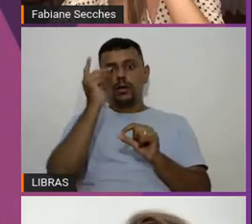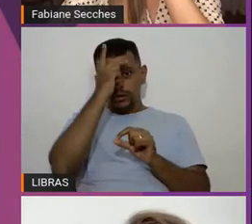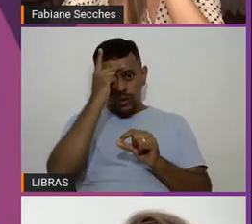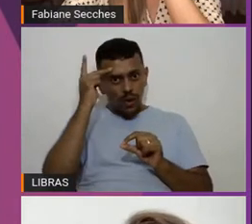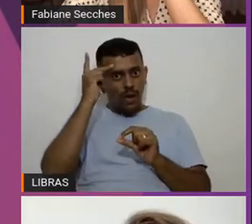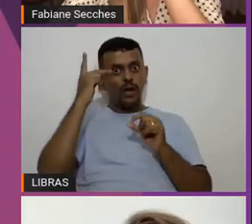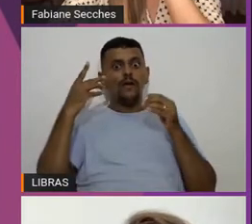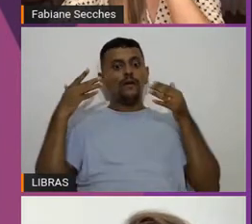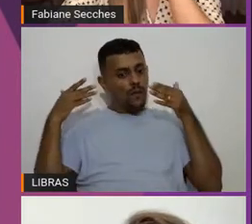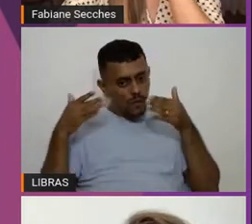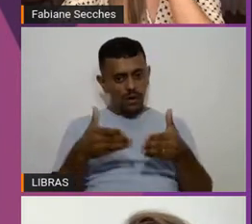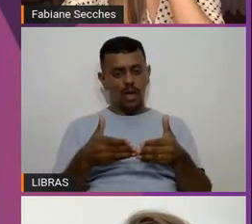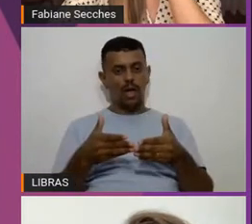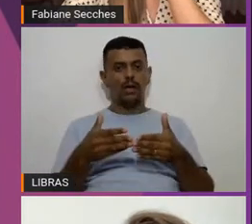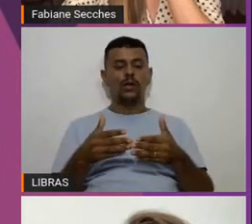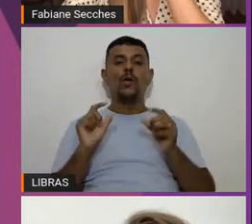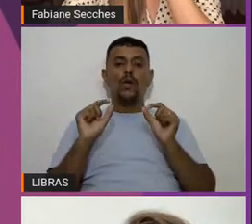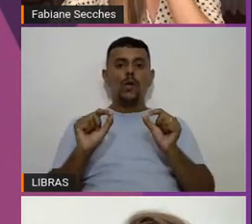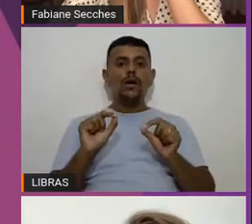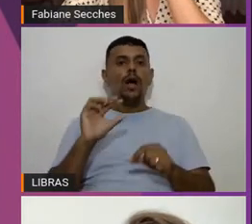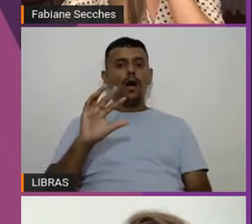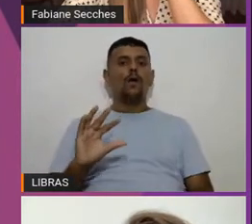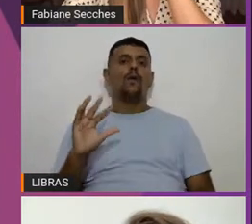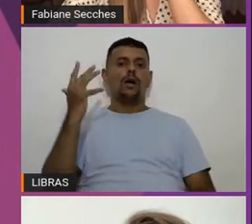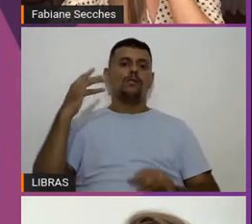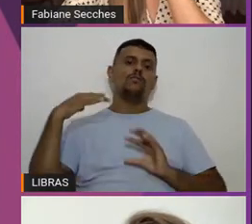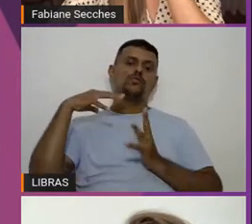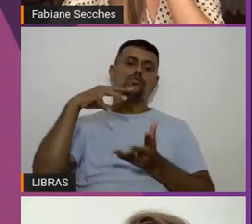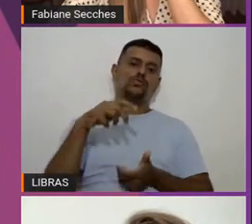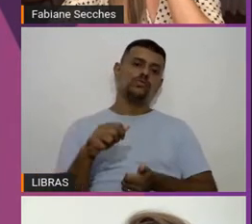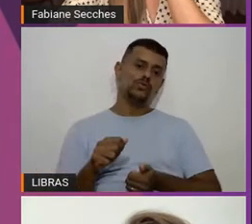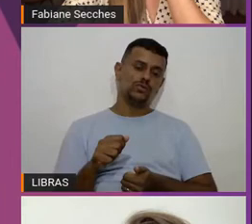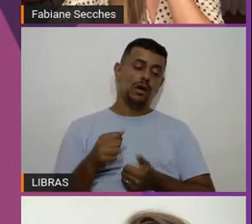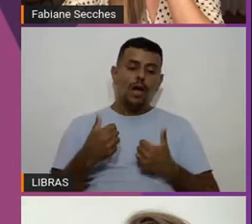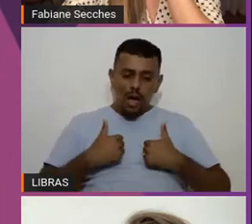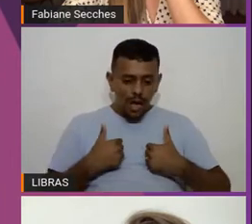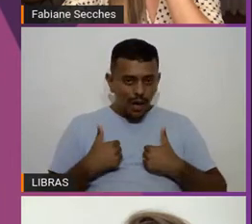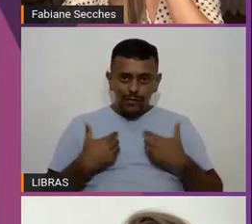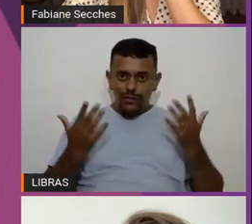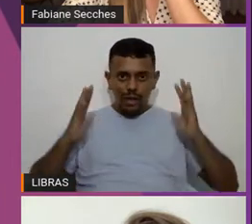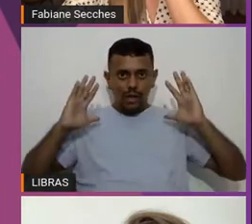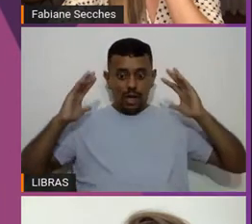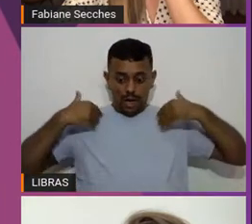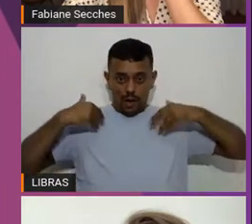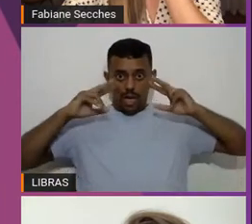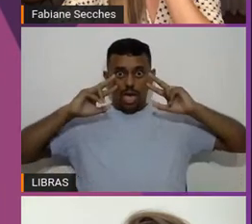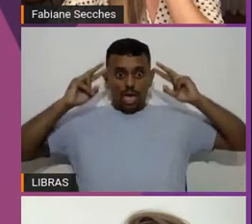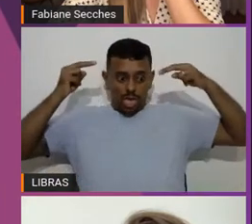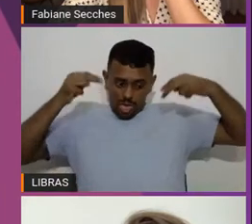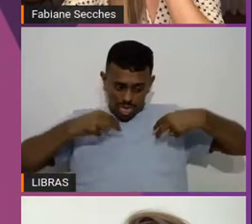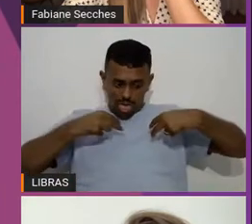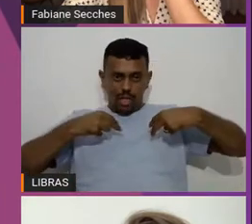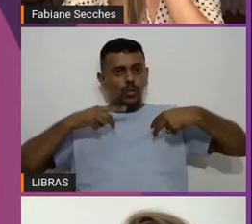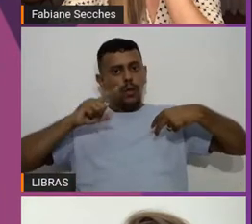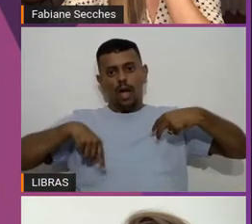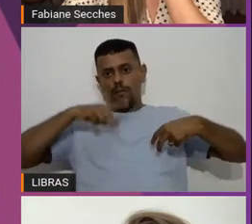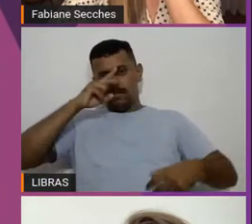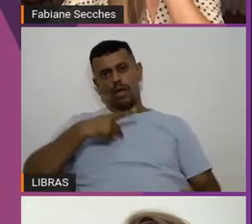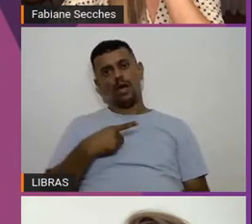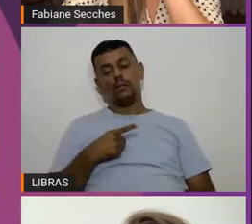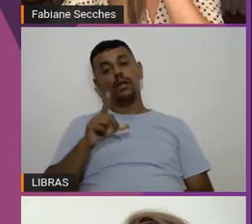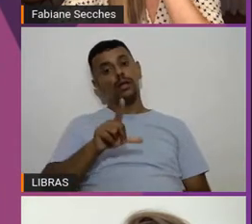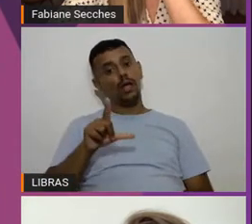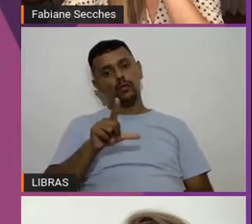que tá acontecendo lá fora eu só o pessoa voltada para mim essa assim não soube temperatura não é assim bom